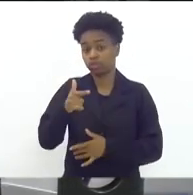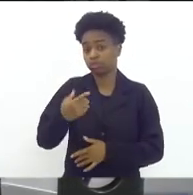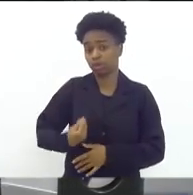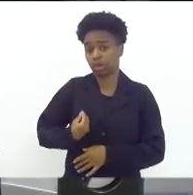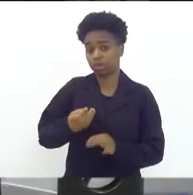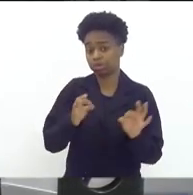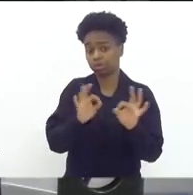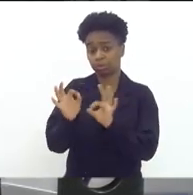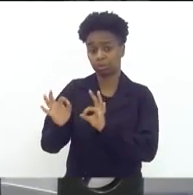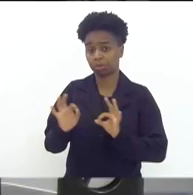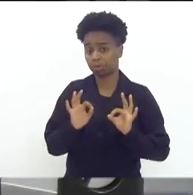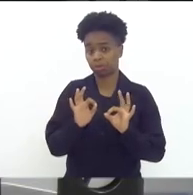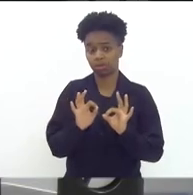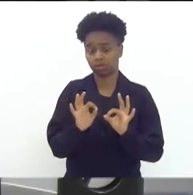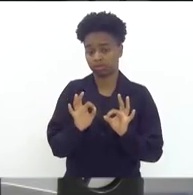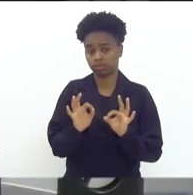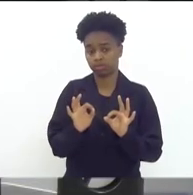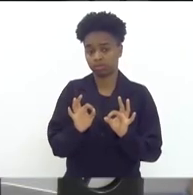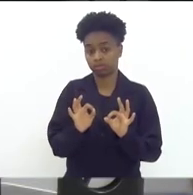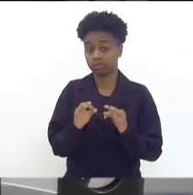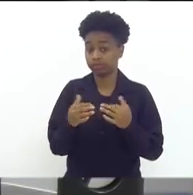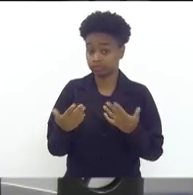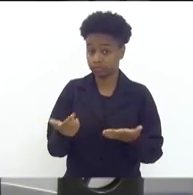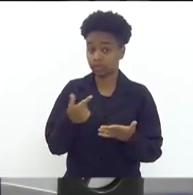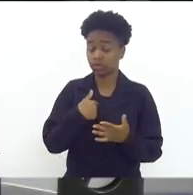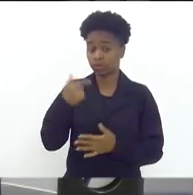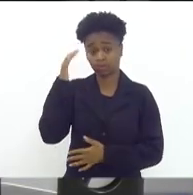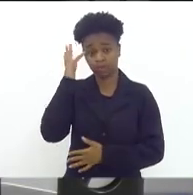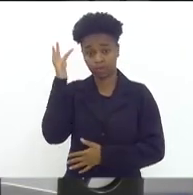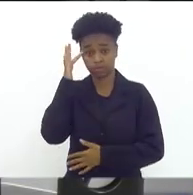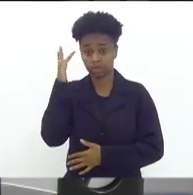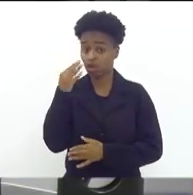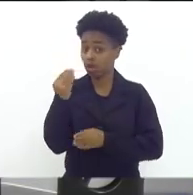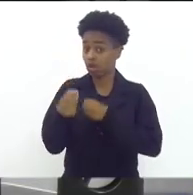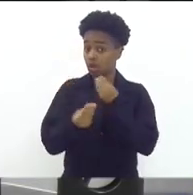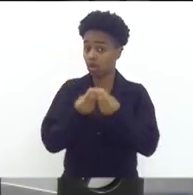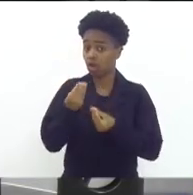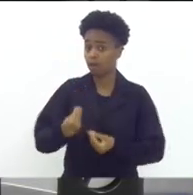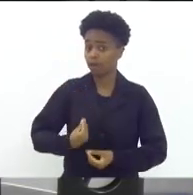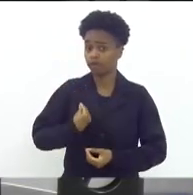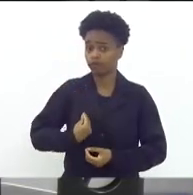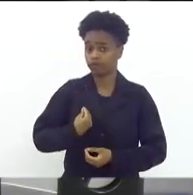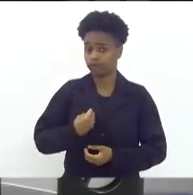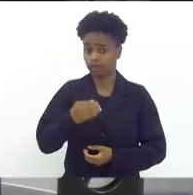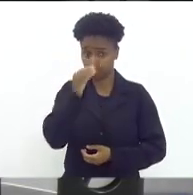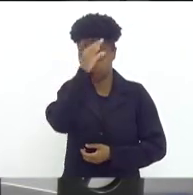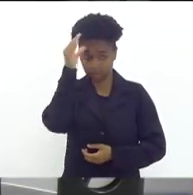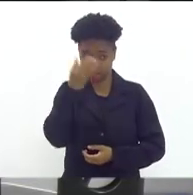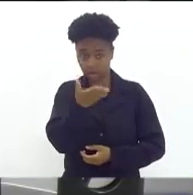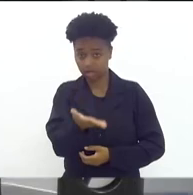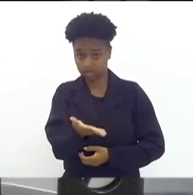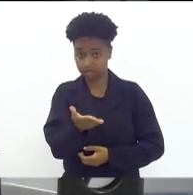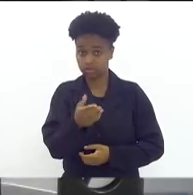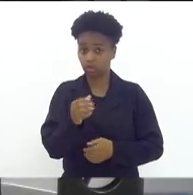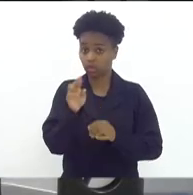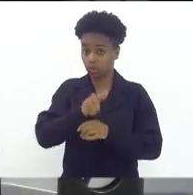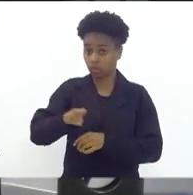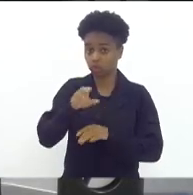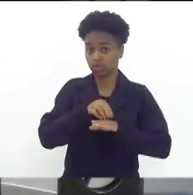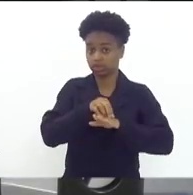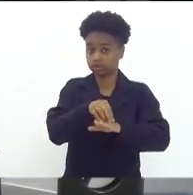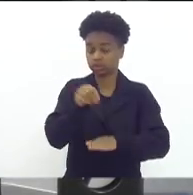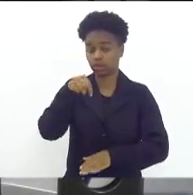alma funcionando na ouvidoria Então eu fico perguntando e questionando como é a vida do usuário do sistema de transporte público no Rio de